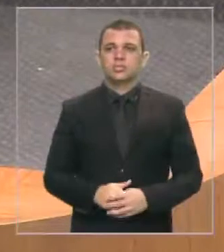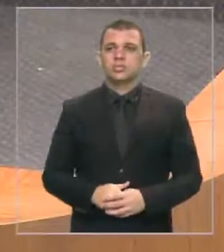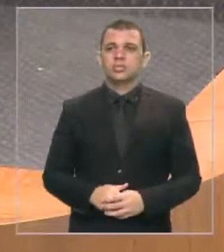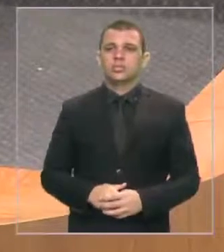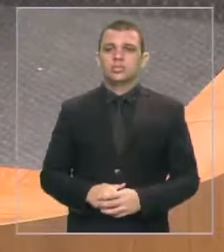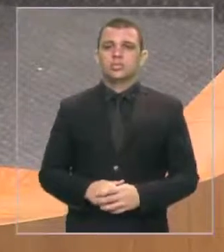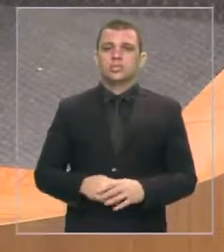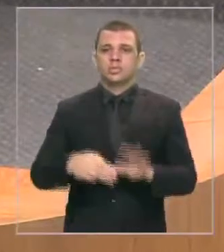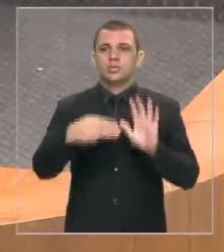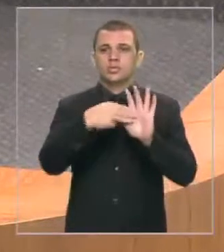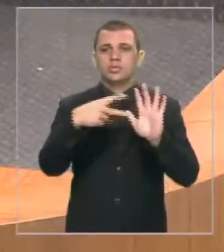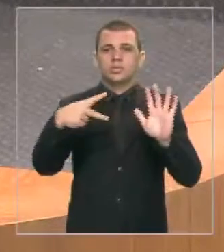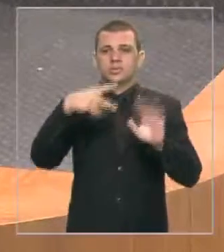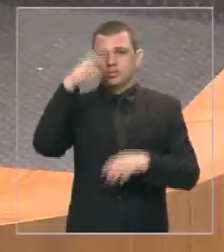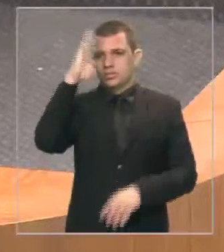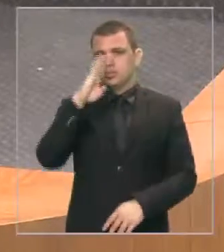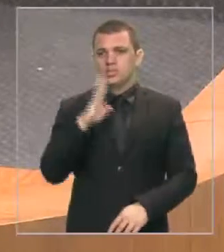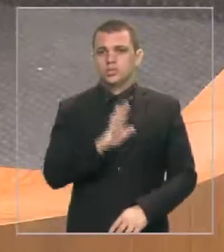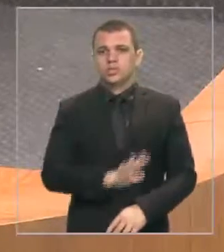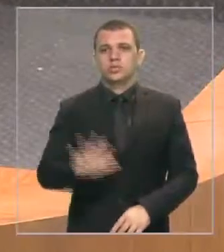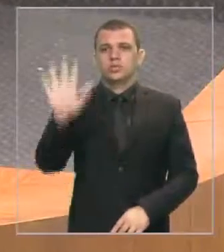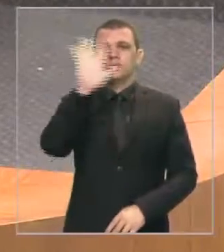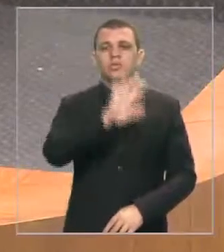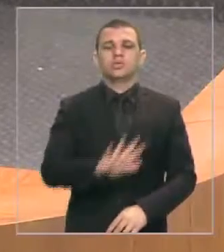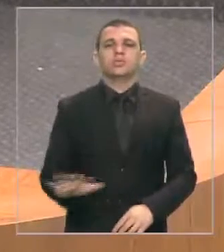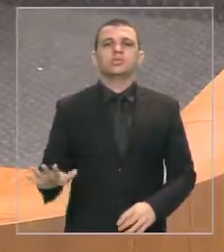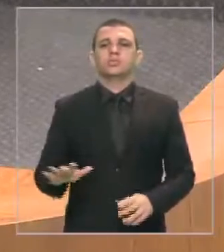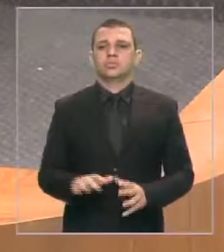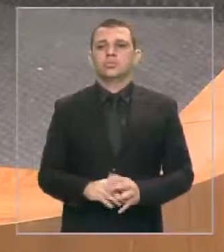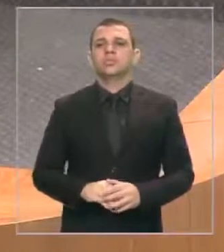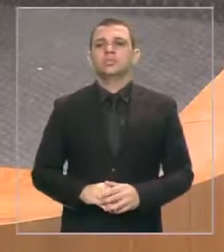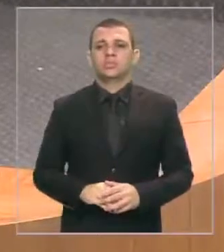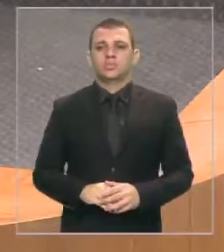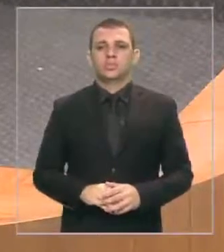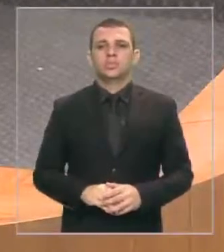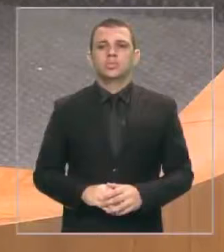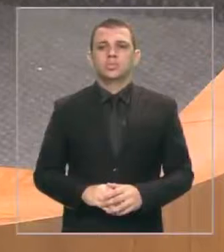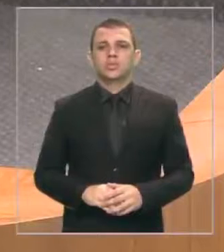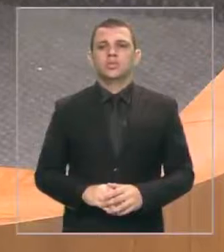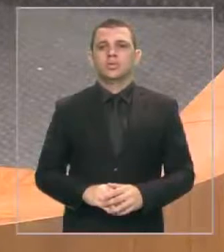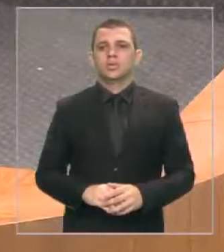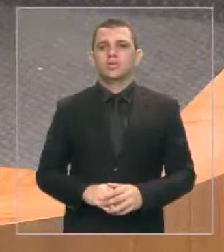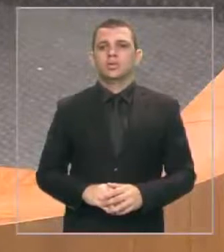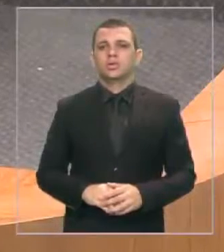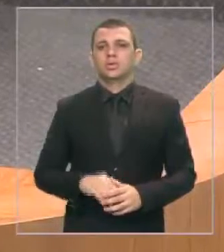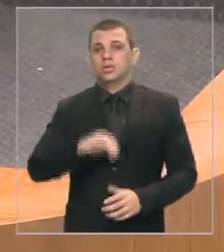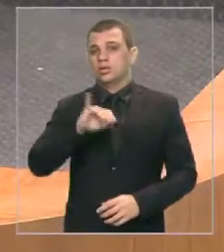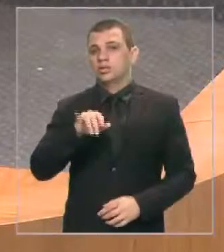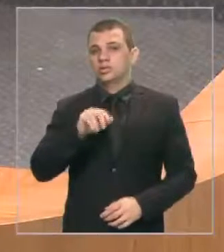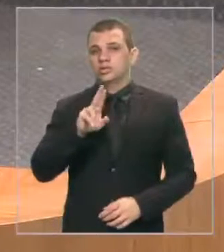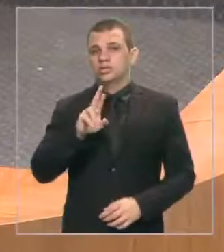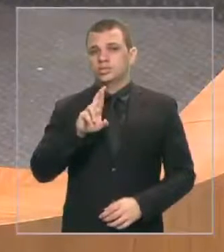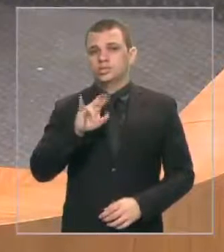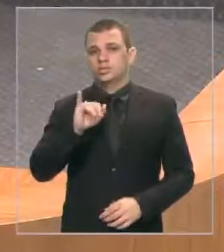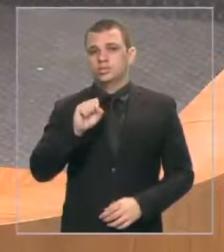Medidas Provisórias no Brasil. Lumen Juris Editora.